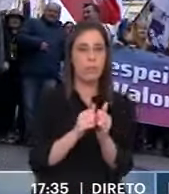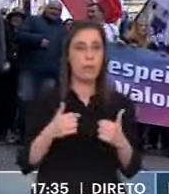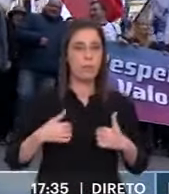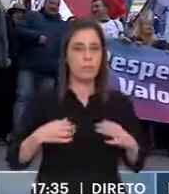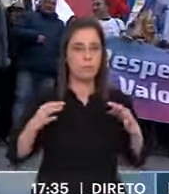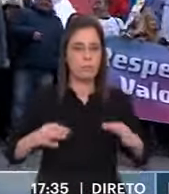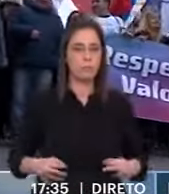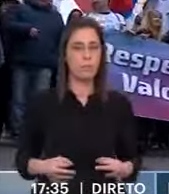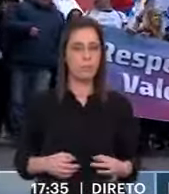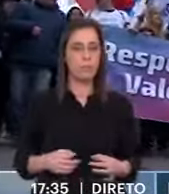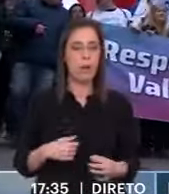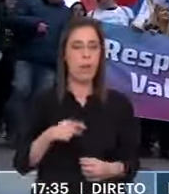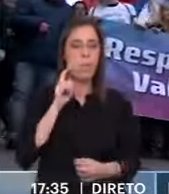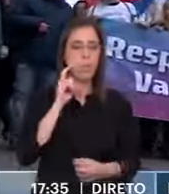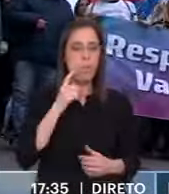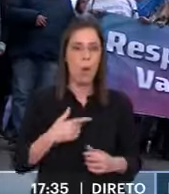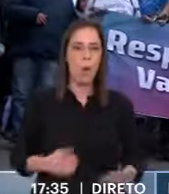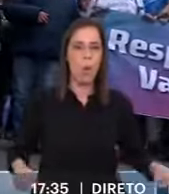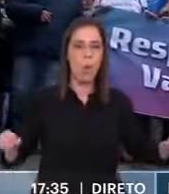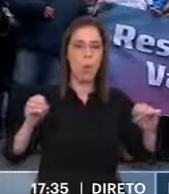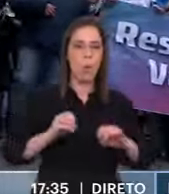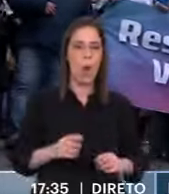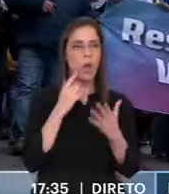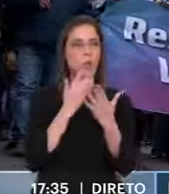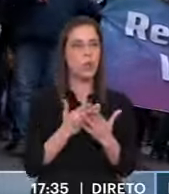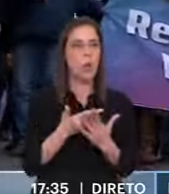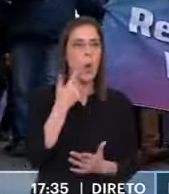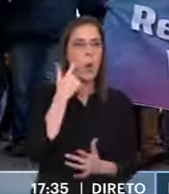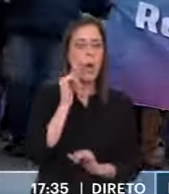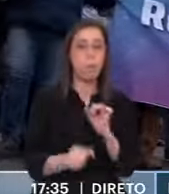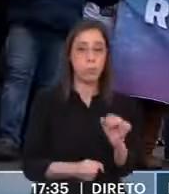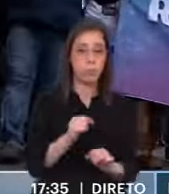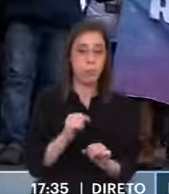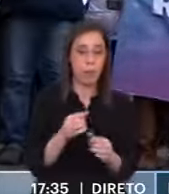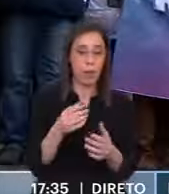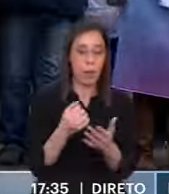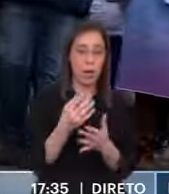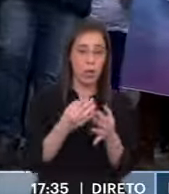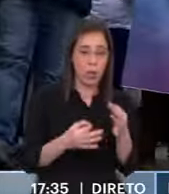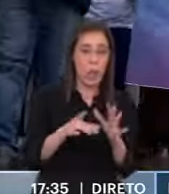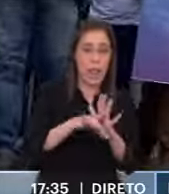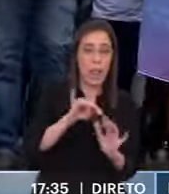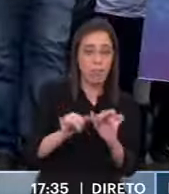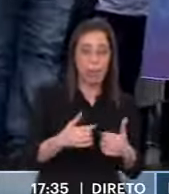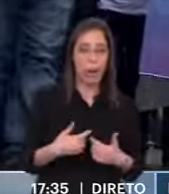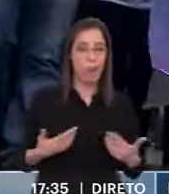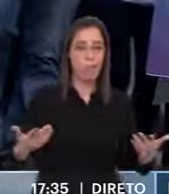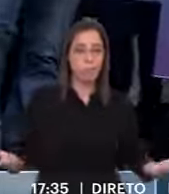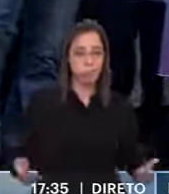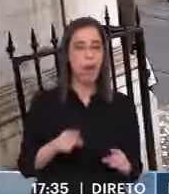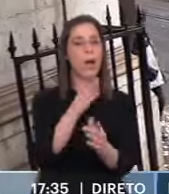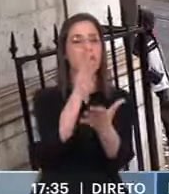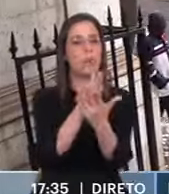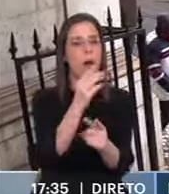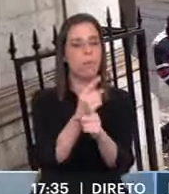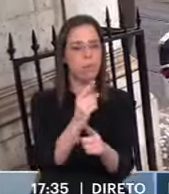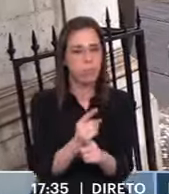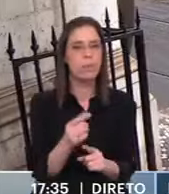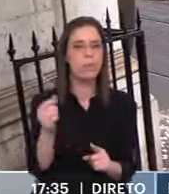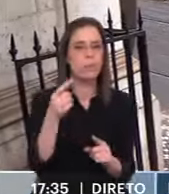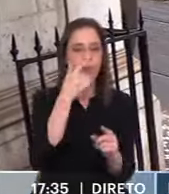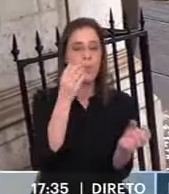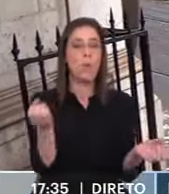qualquer proteção, qualquer escudo ao nível do apoio jurídico. É necessário também fazer chegar às escolas uma figura